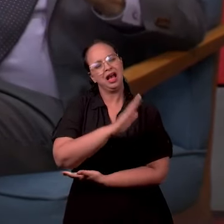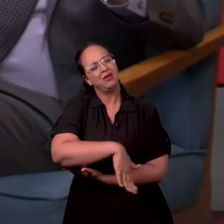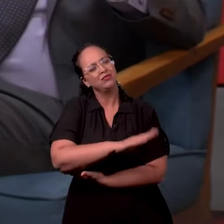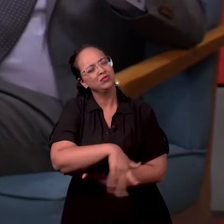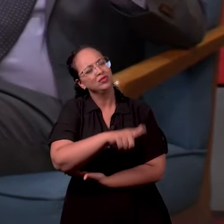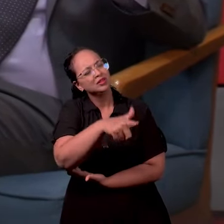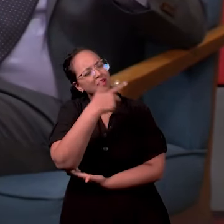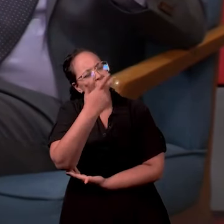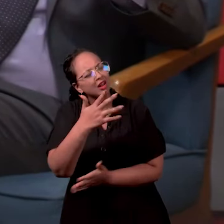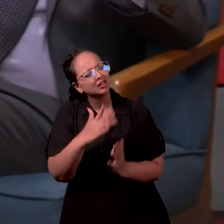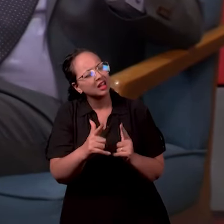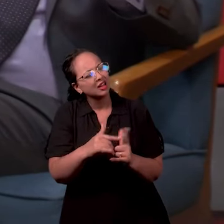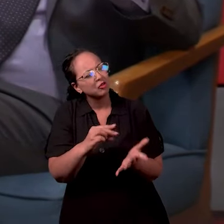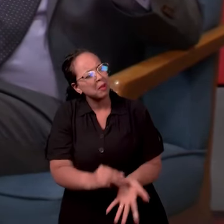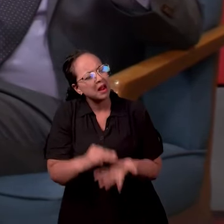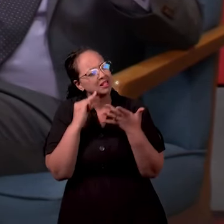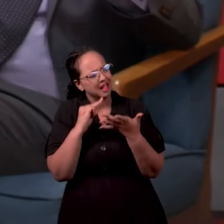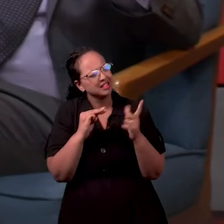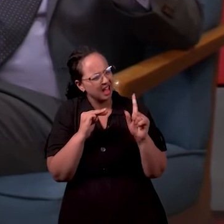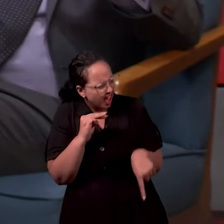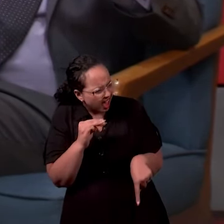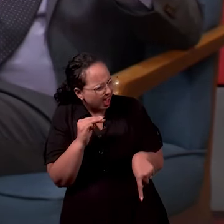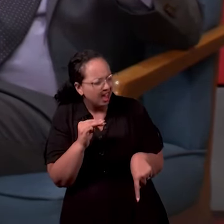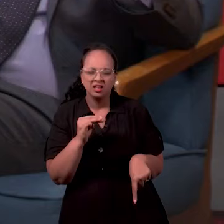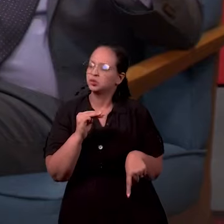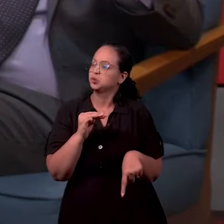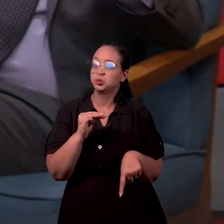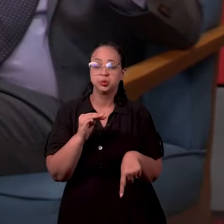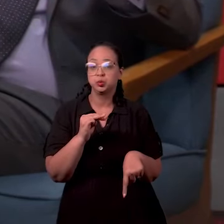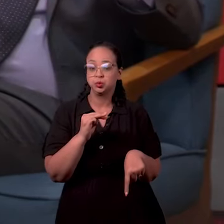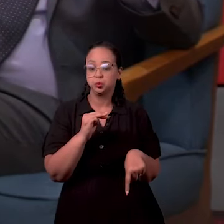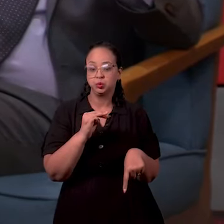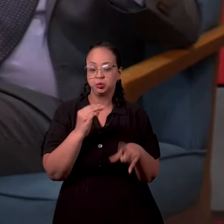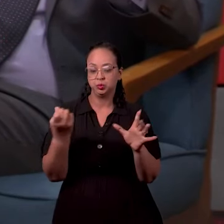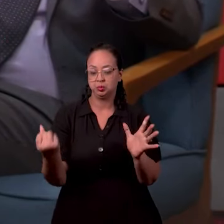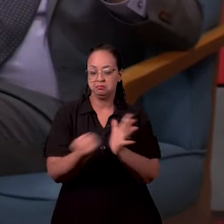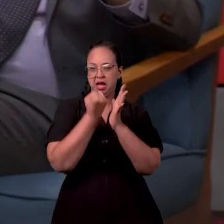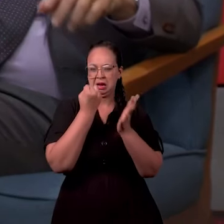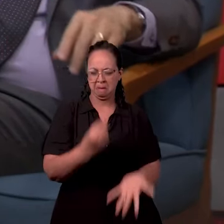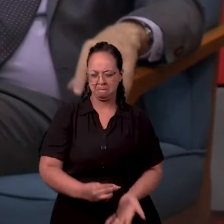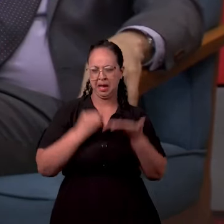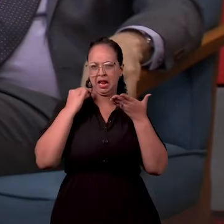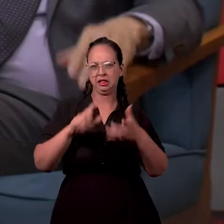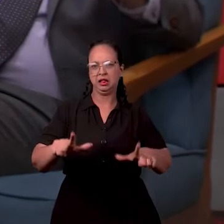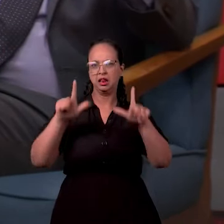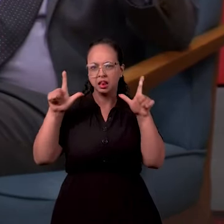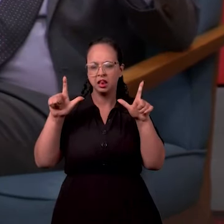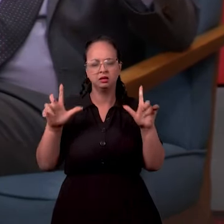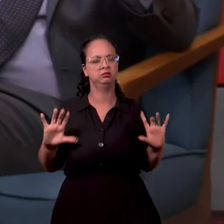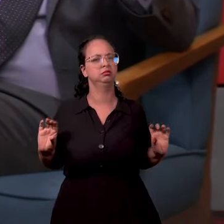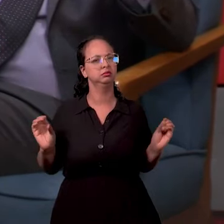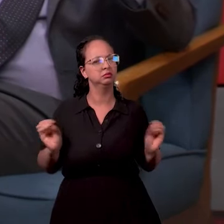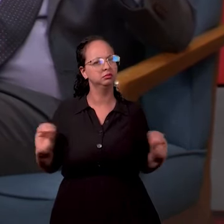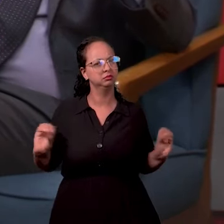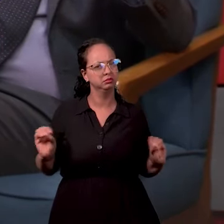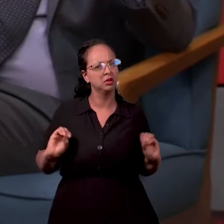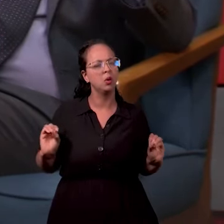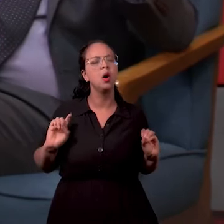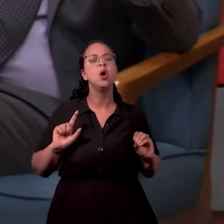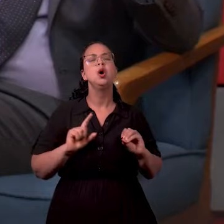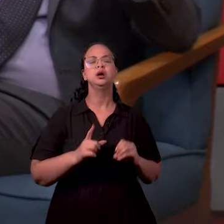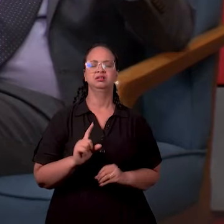mas você está falando da igreja cristã Maranata? Não estão falando de igreja cristã Maranata. O pastor Gedeuti,